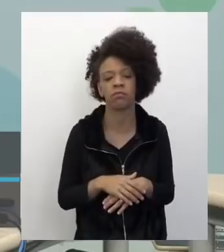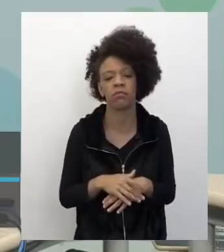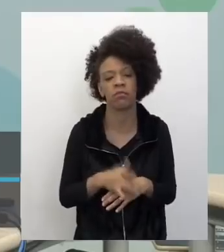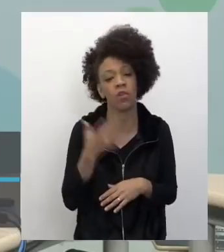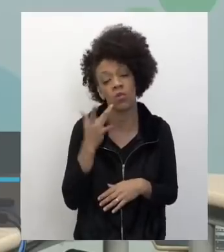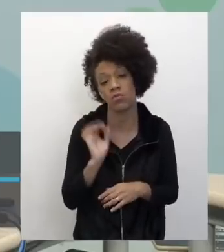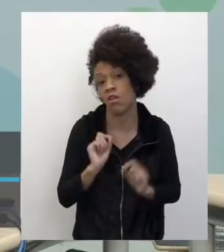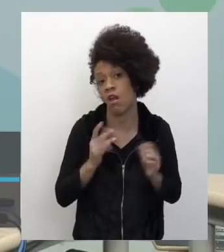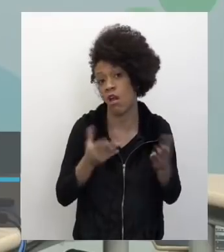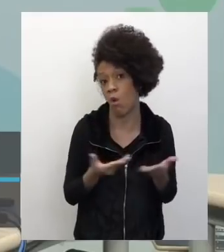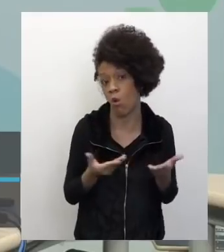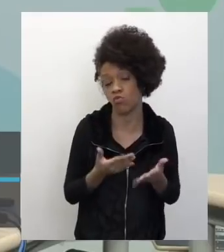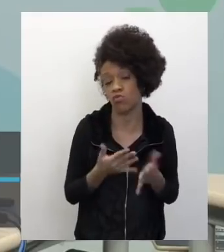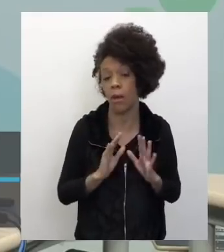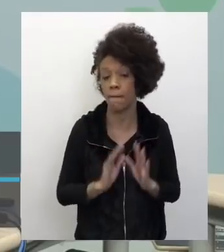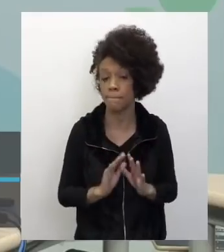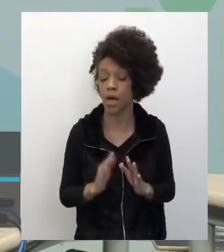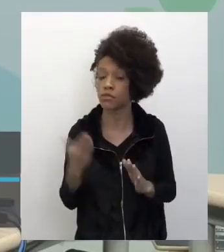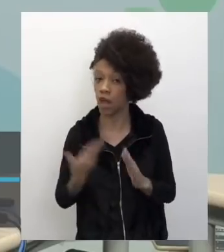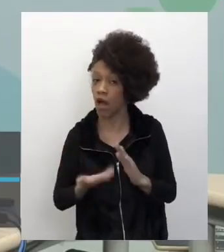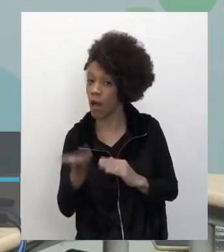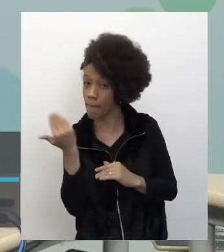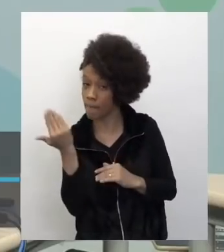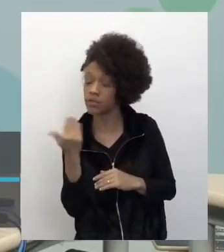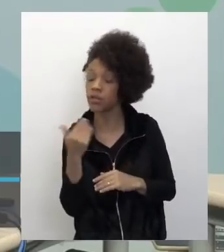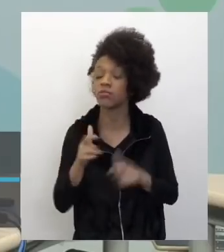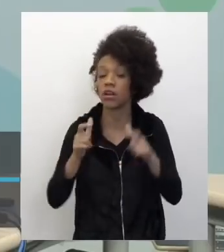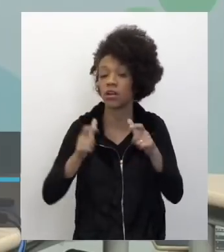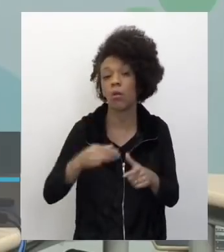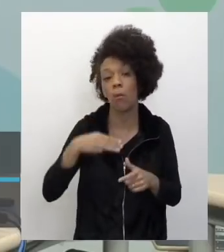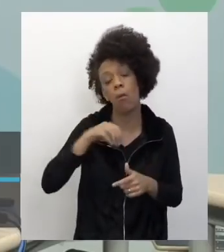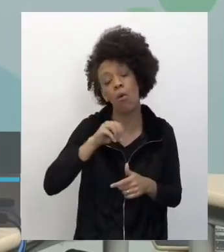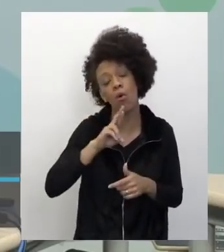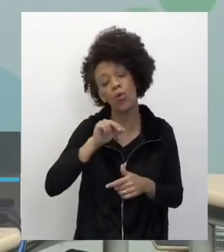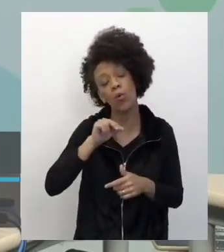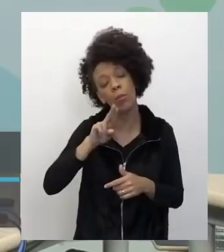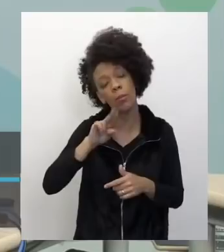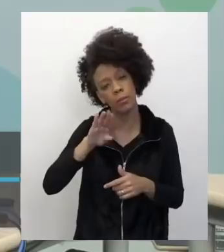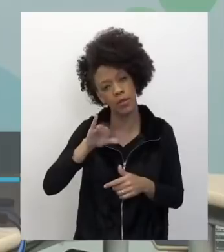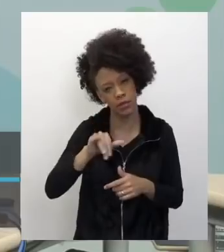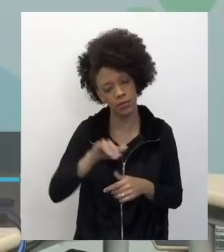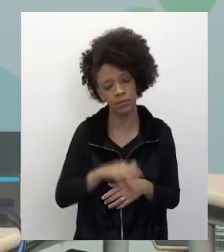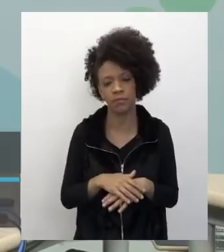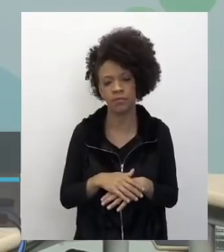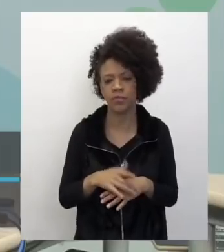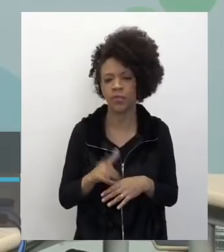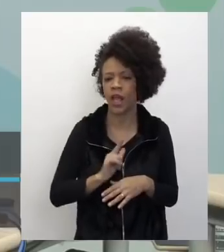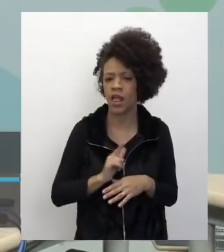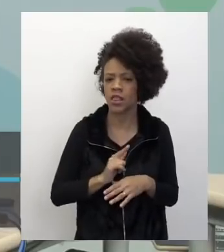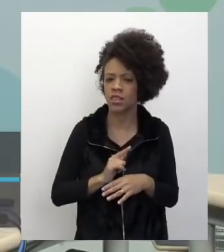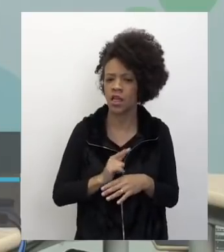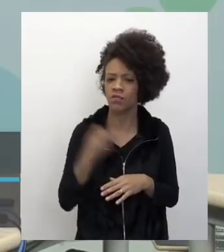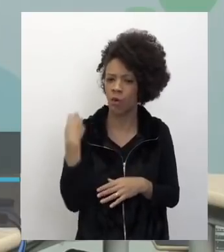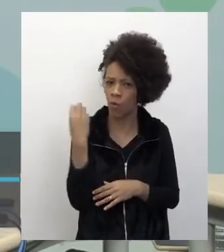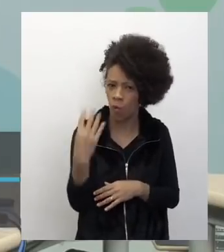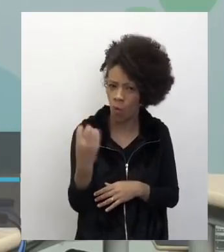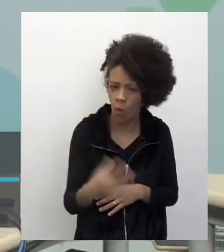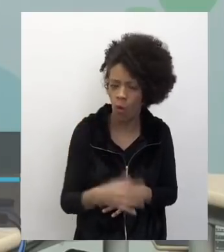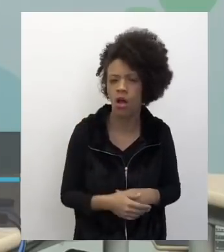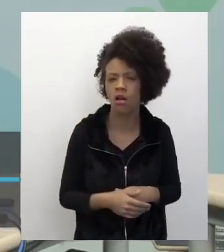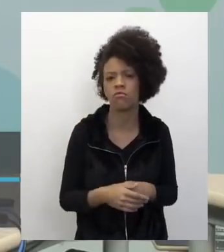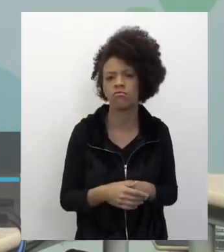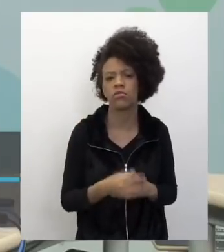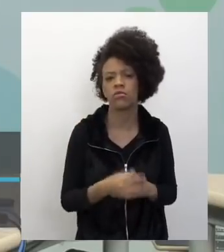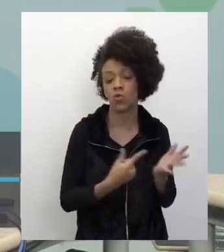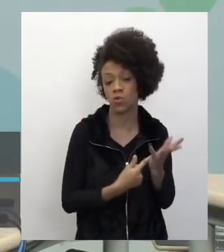circo também era meio itinerante. E a gente na época fez até um espetáculo, fizeram um intercâmbio, os artistas, né, que